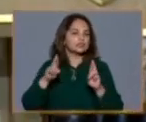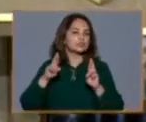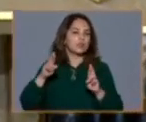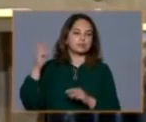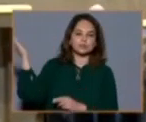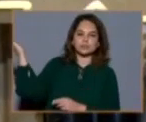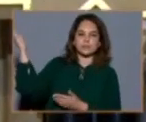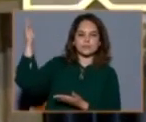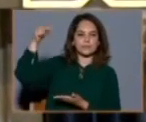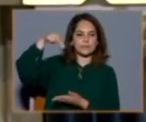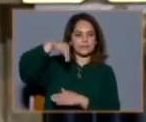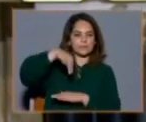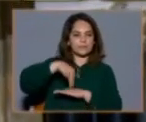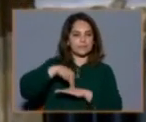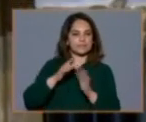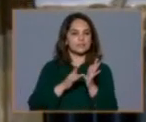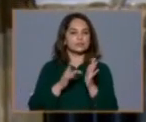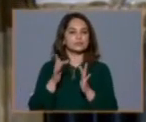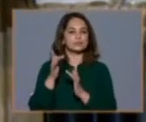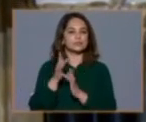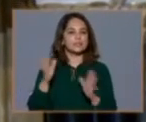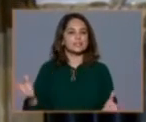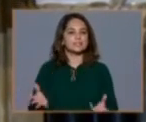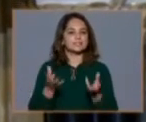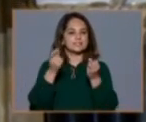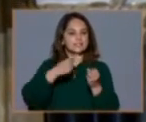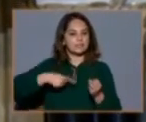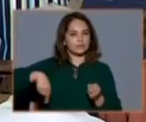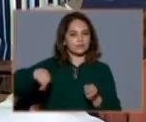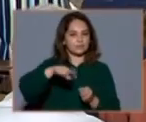gloriosa de Jesus Cristo, nosso Salvador.